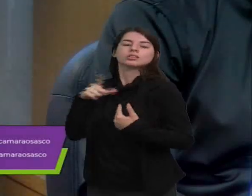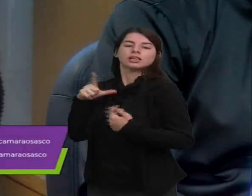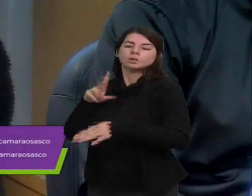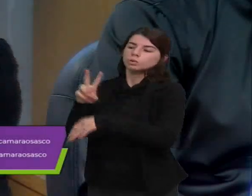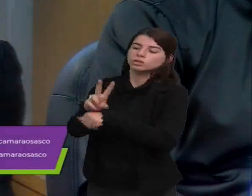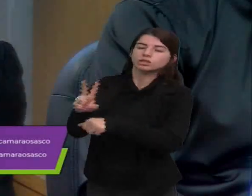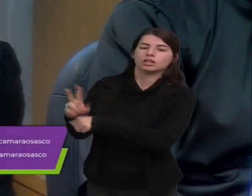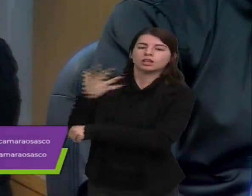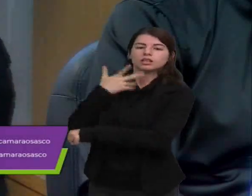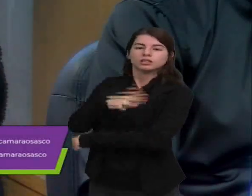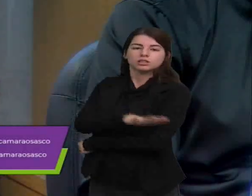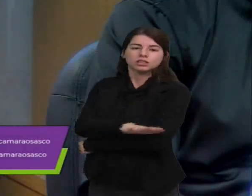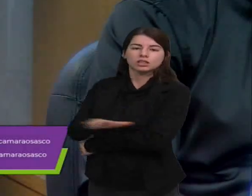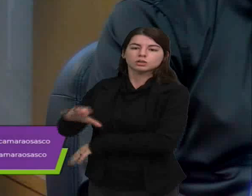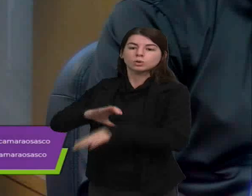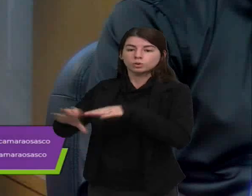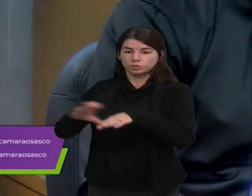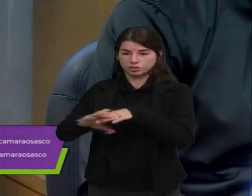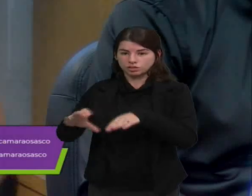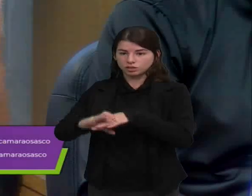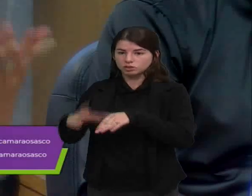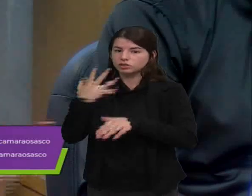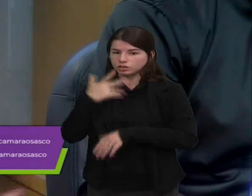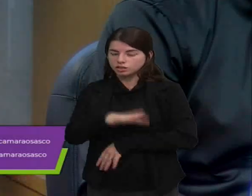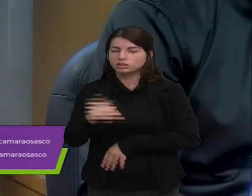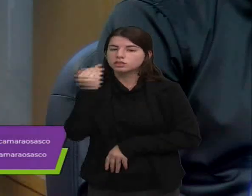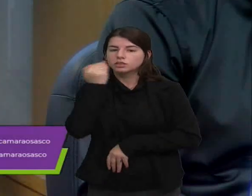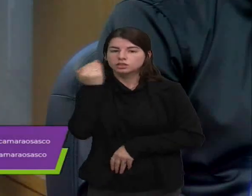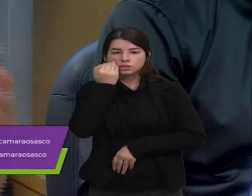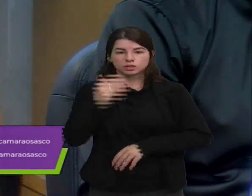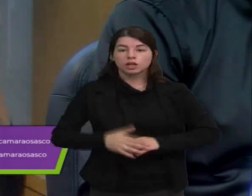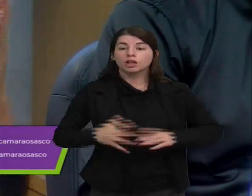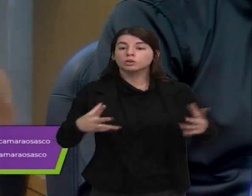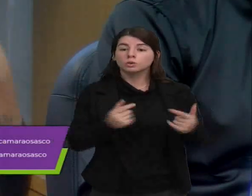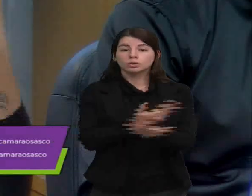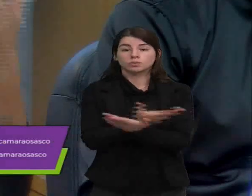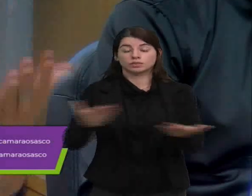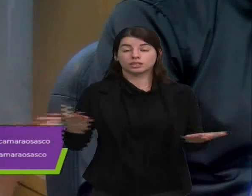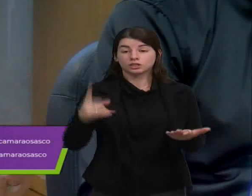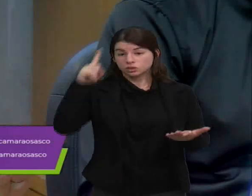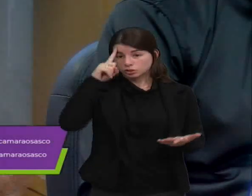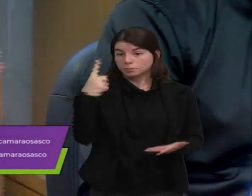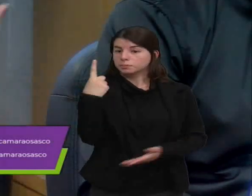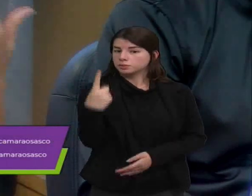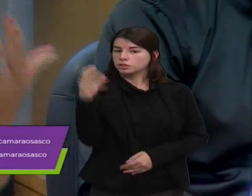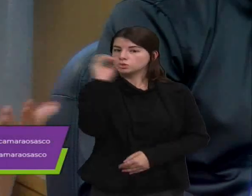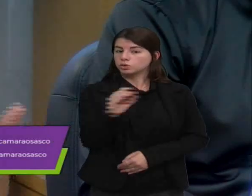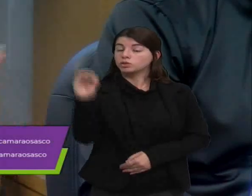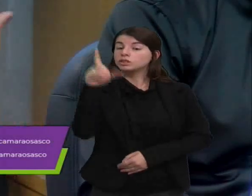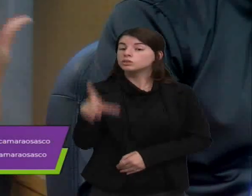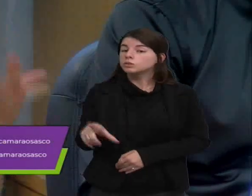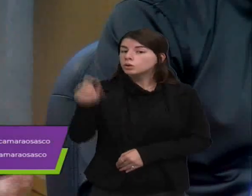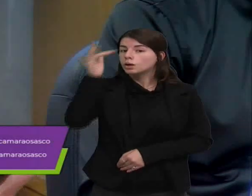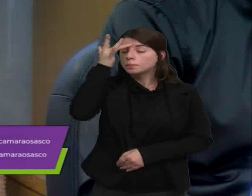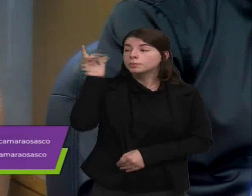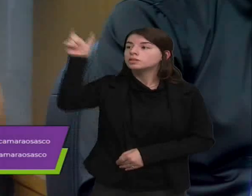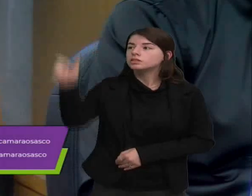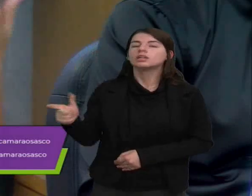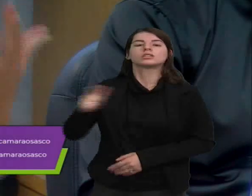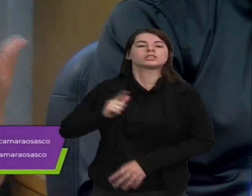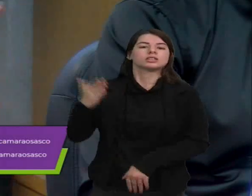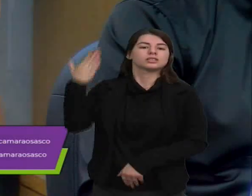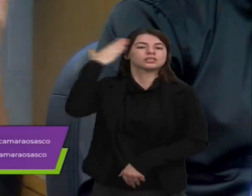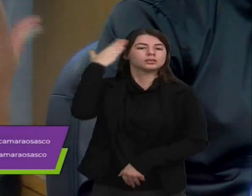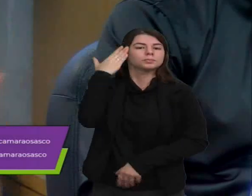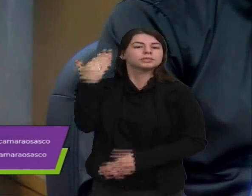conselho tutelar então dia 1º todas e todas por favor votem em candidatos conscientes que